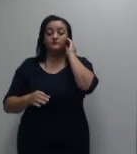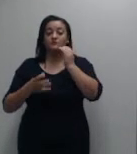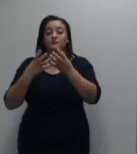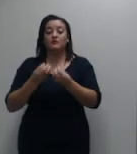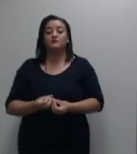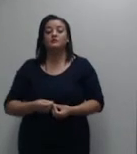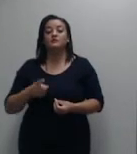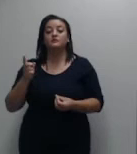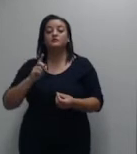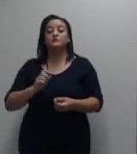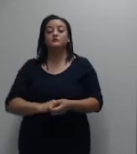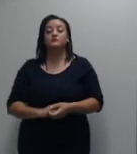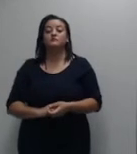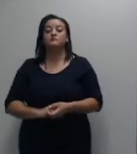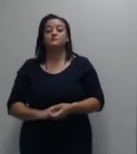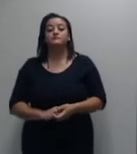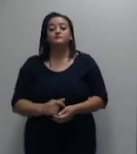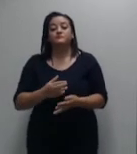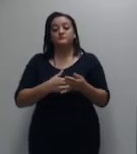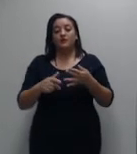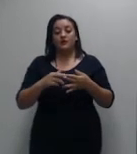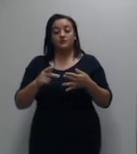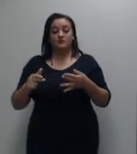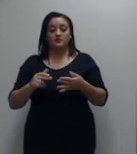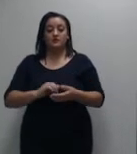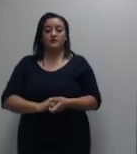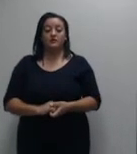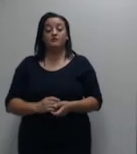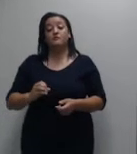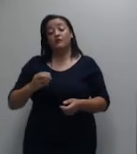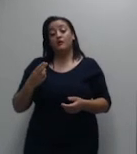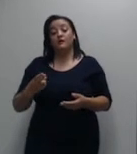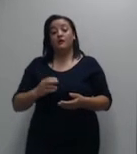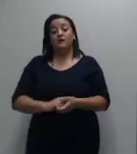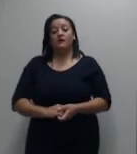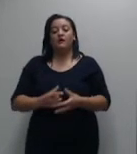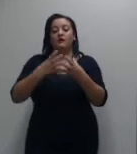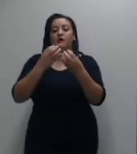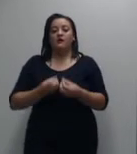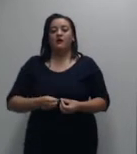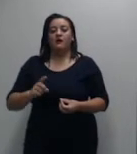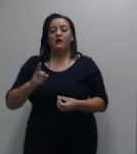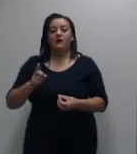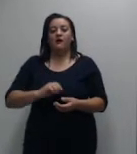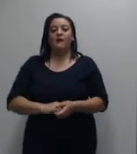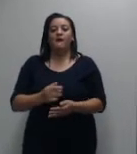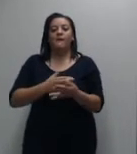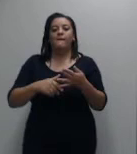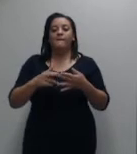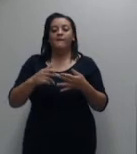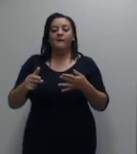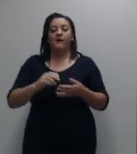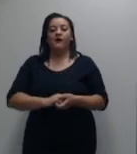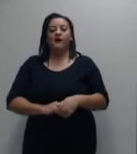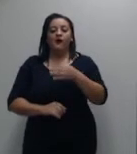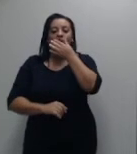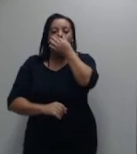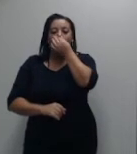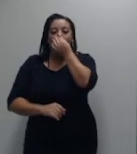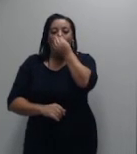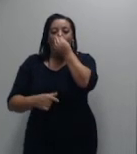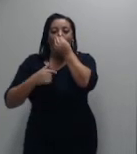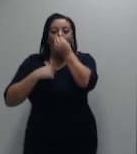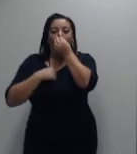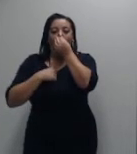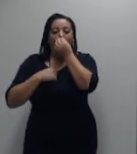provimento aos agravos internos ou seja desse provendo os agravos internos eu vou